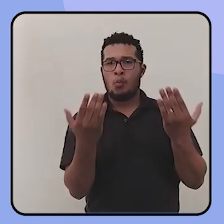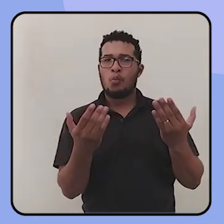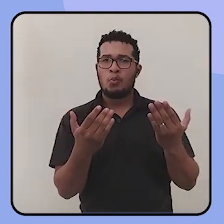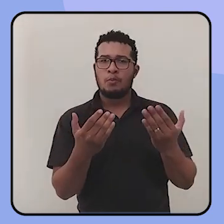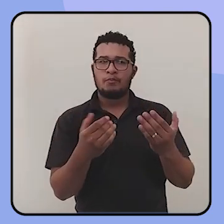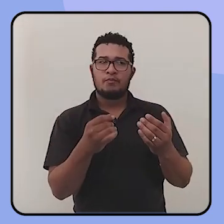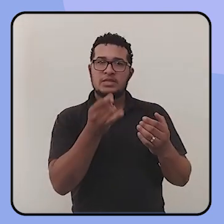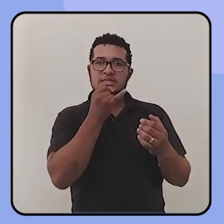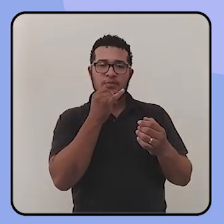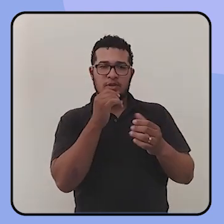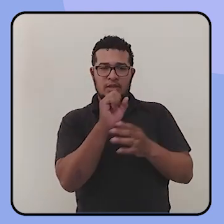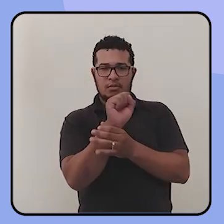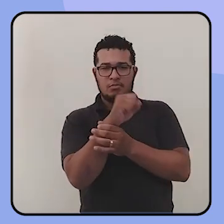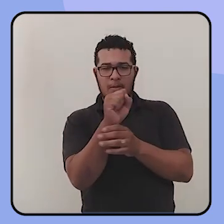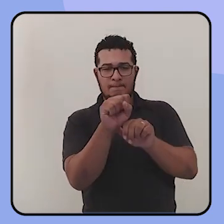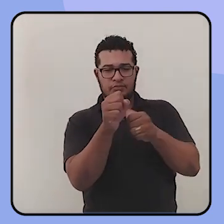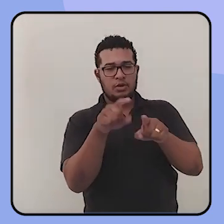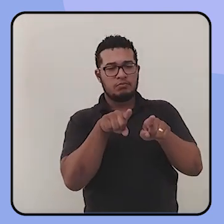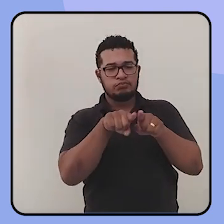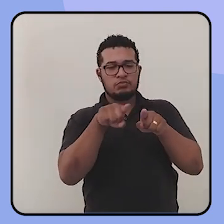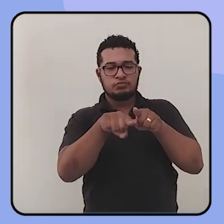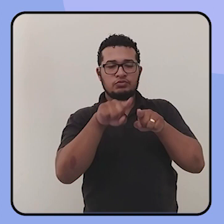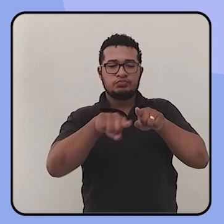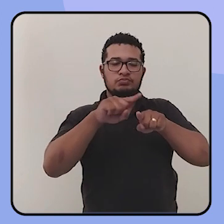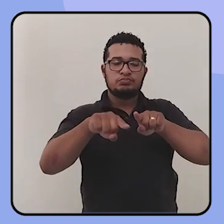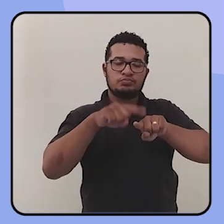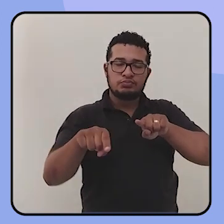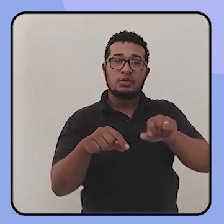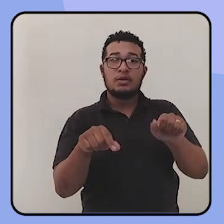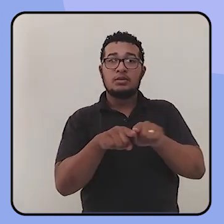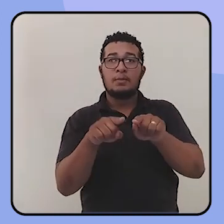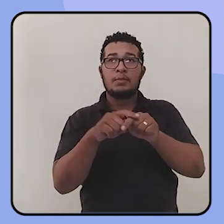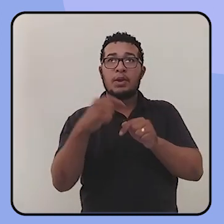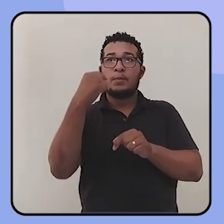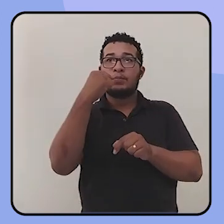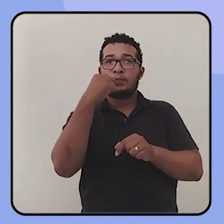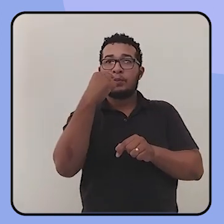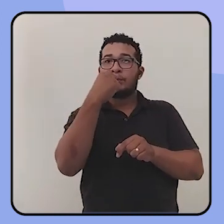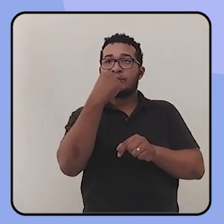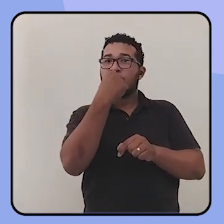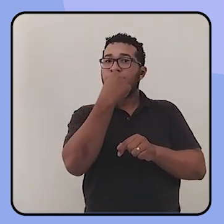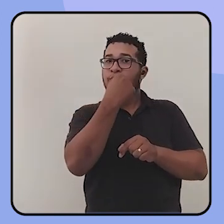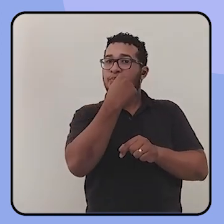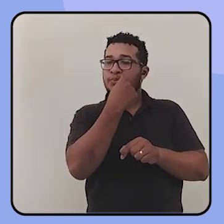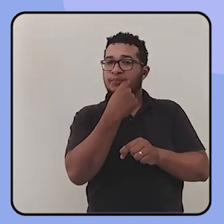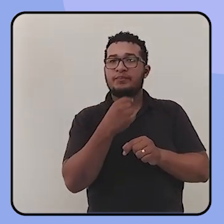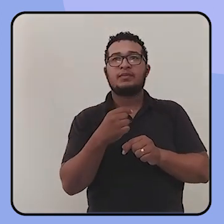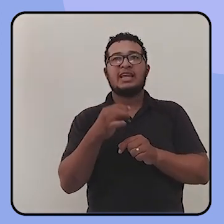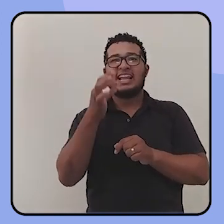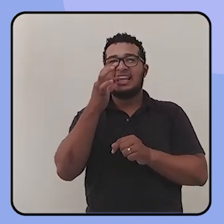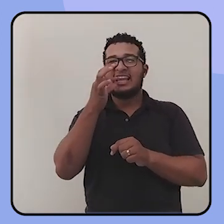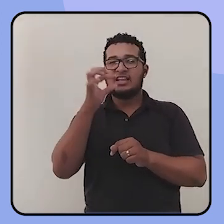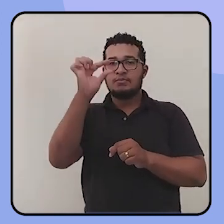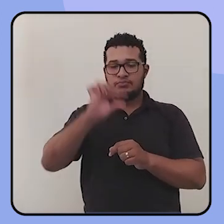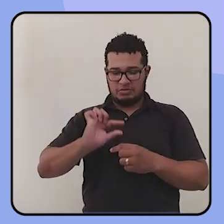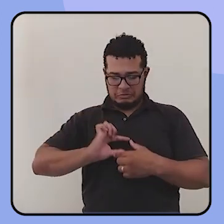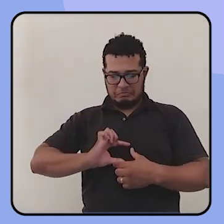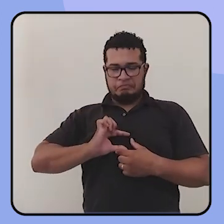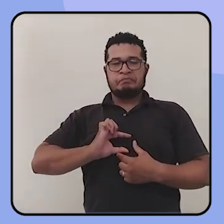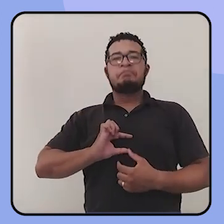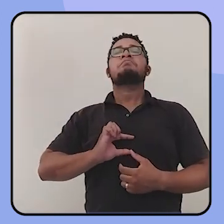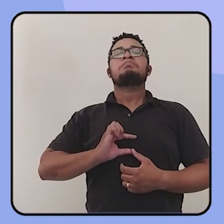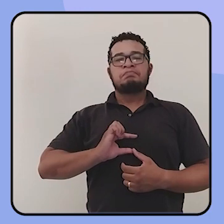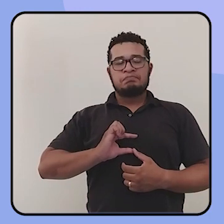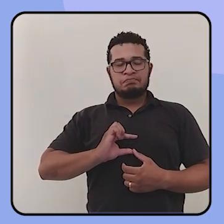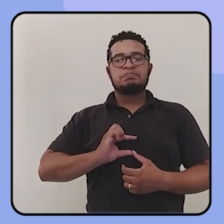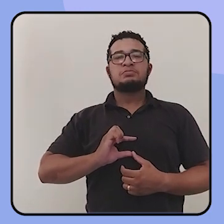nosso estado? Pontas de projétil, adornos labiais, pontas de colar, dentes de mamíferos